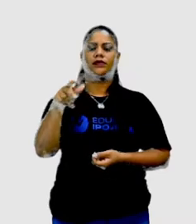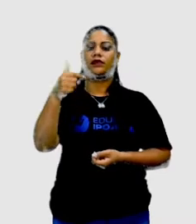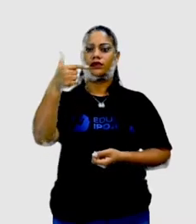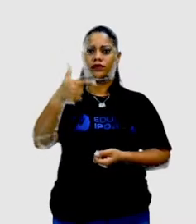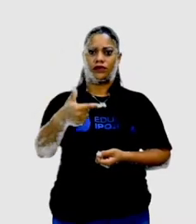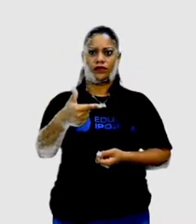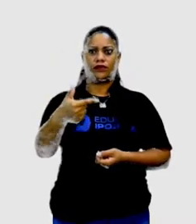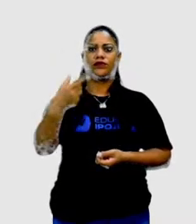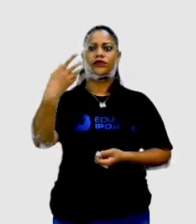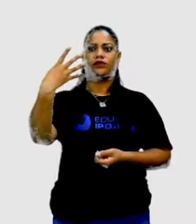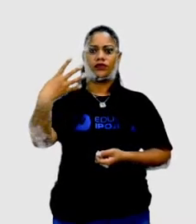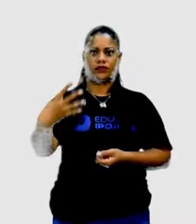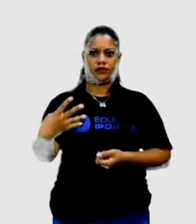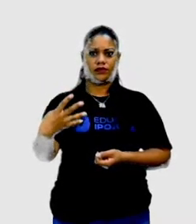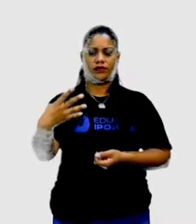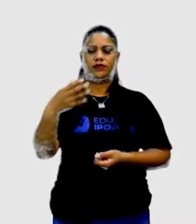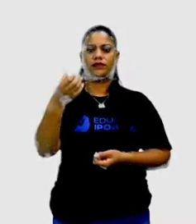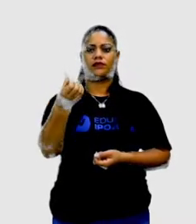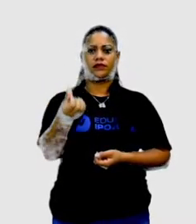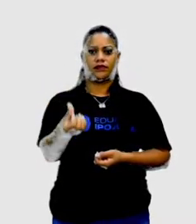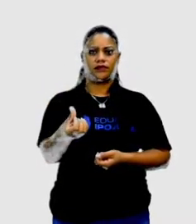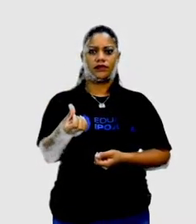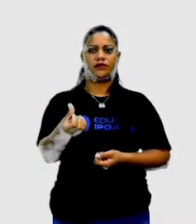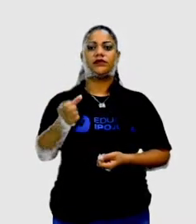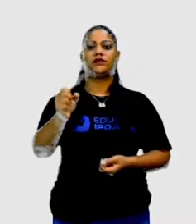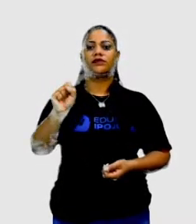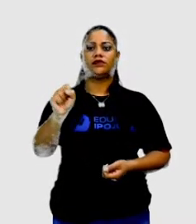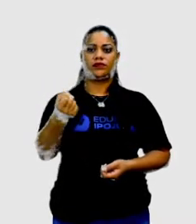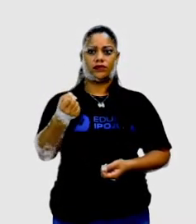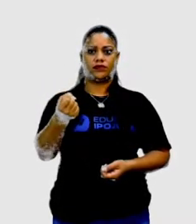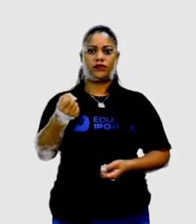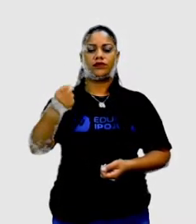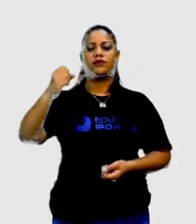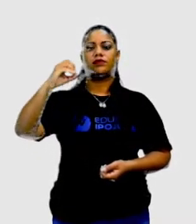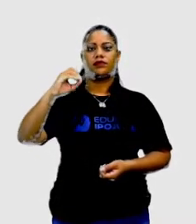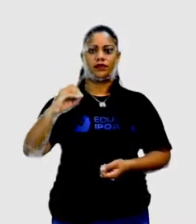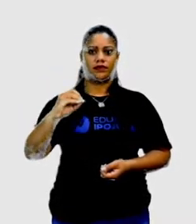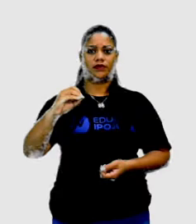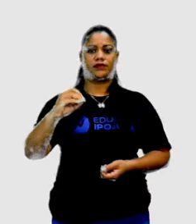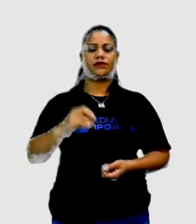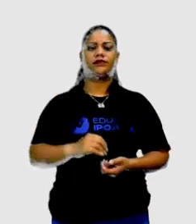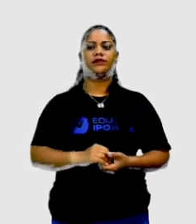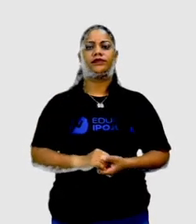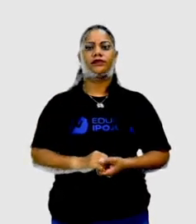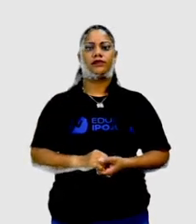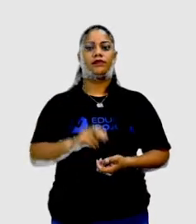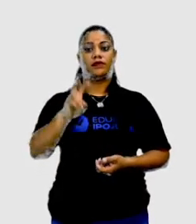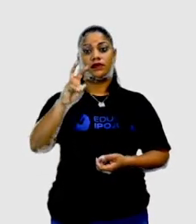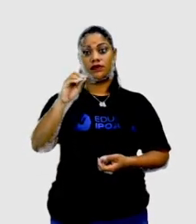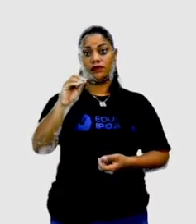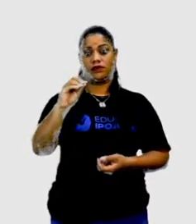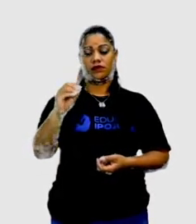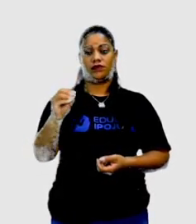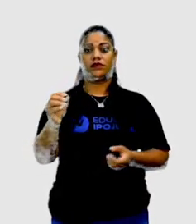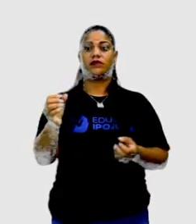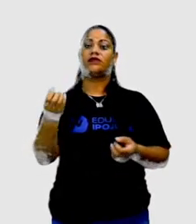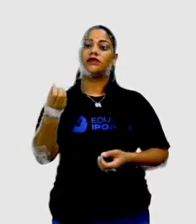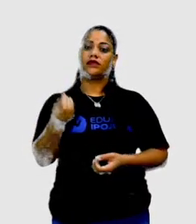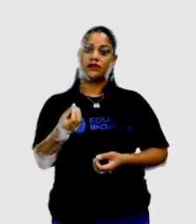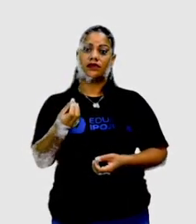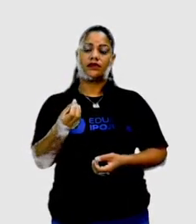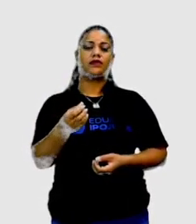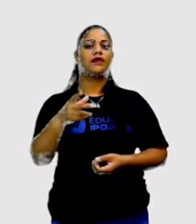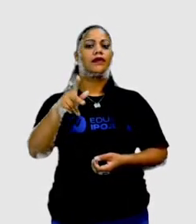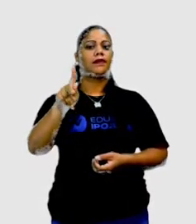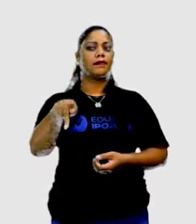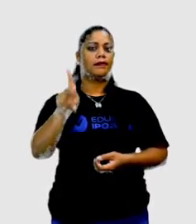2, em 4, em 6, em 8 e em 0. Então, como 50 termina em 0, é